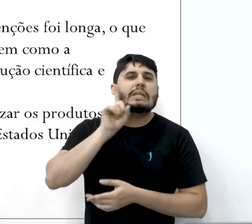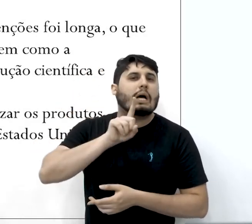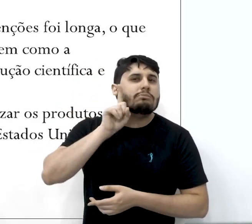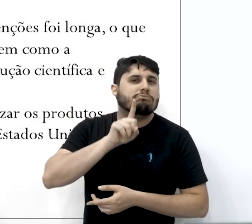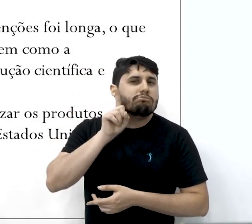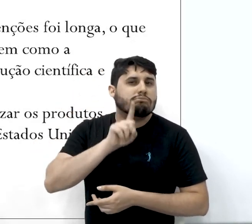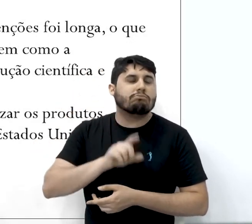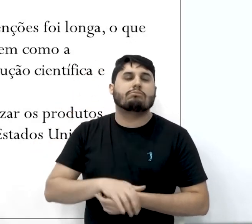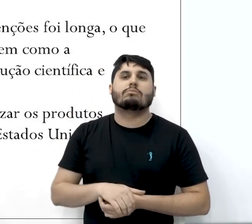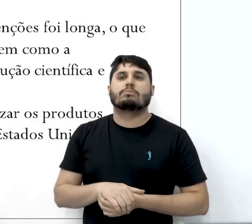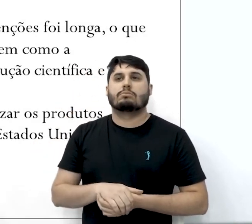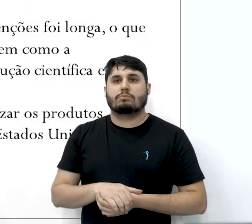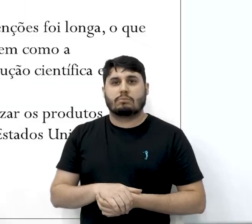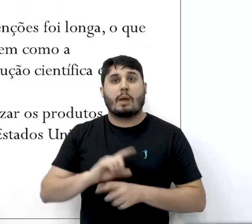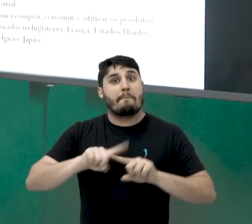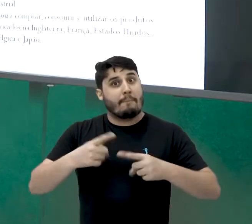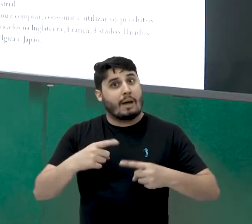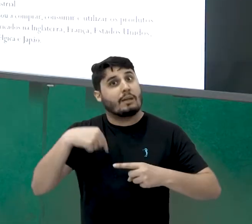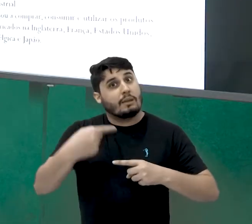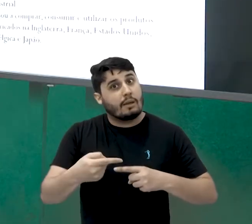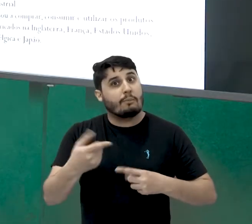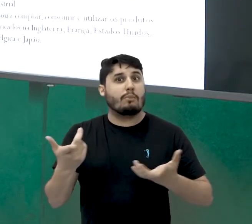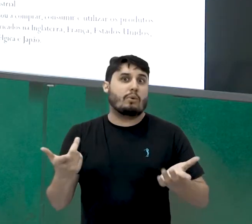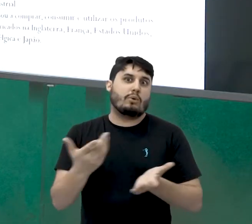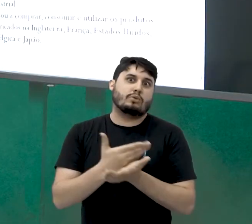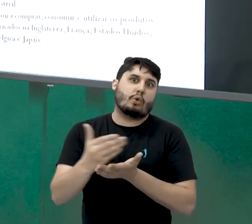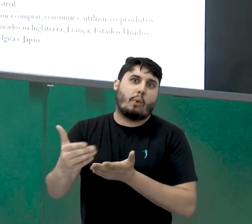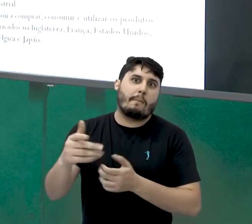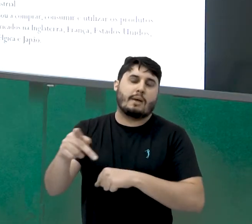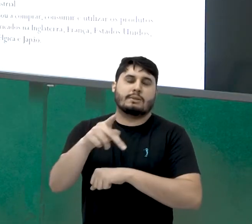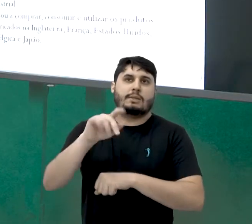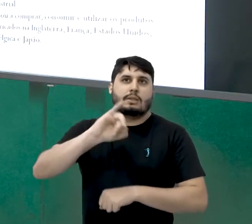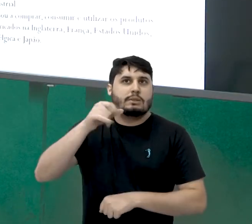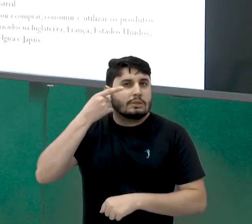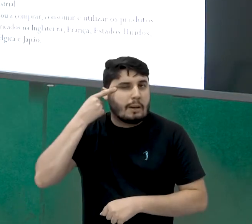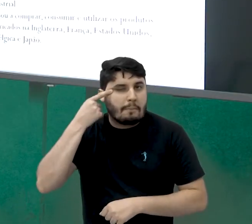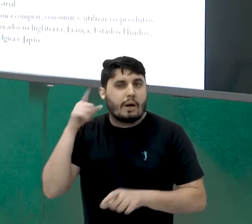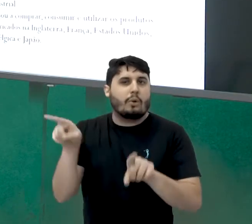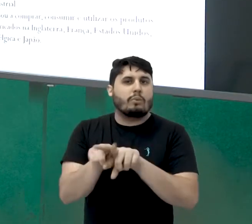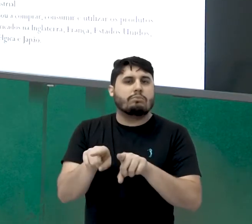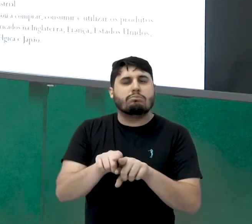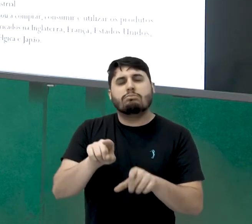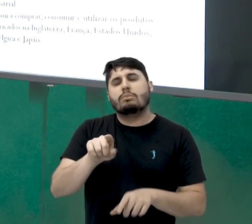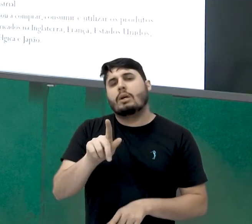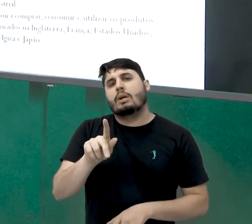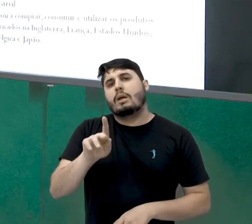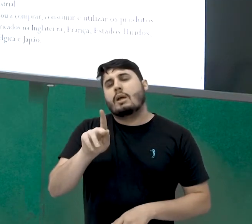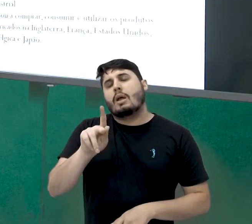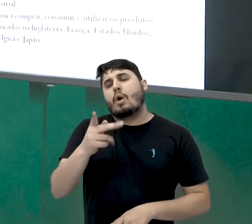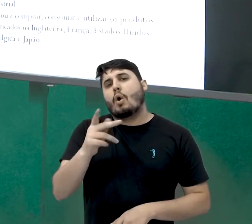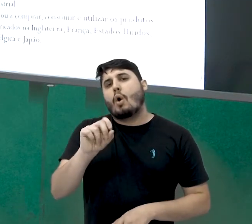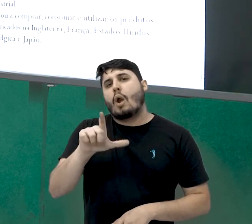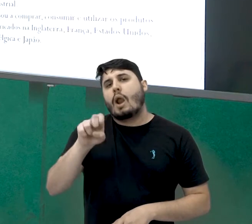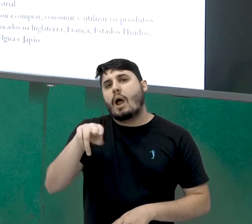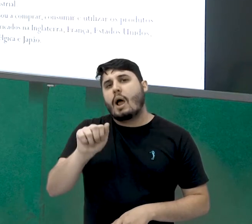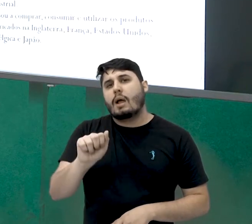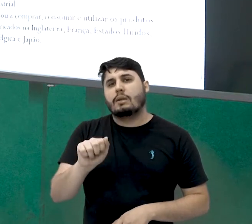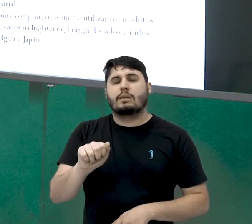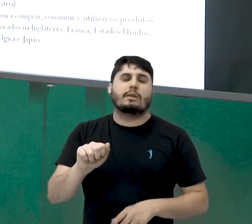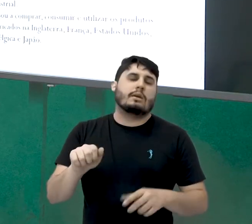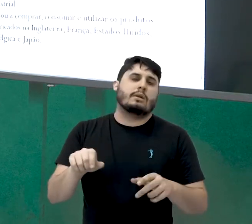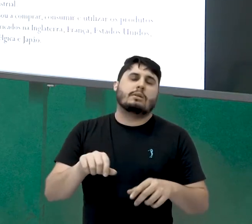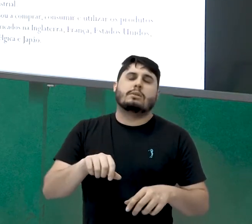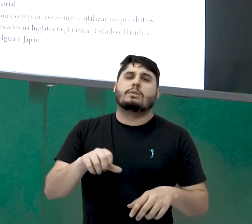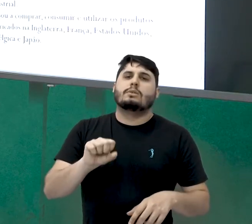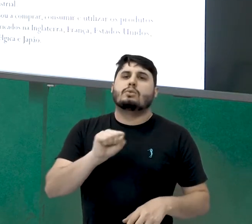se expande, como eu disse, para o Japão, França, Alemanha, Bélgica, Holanda, Suíça, Suécia, Japão, eu acho